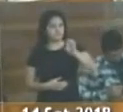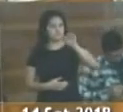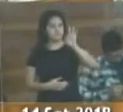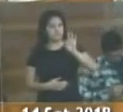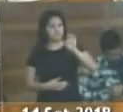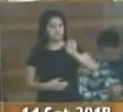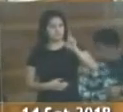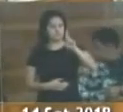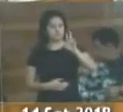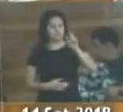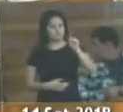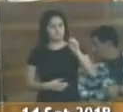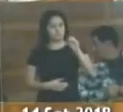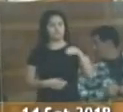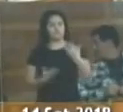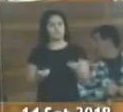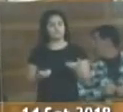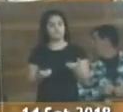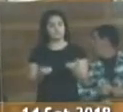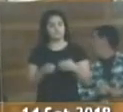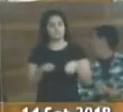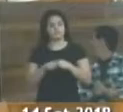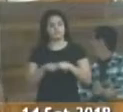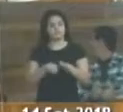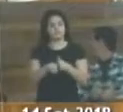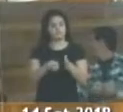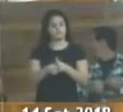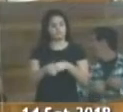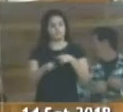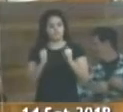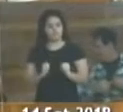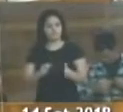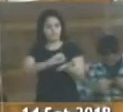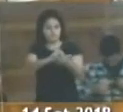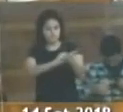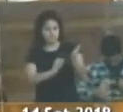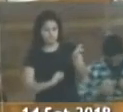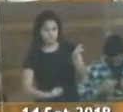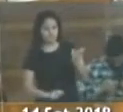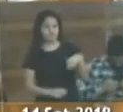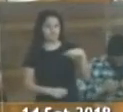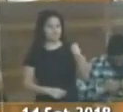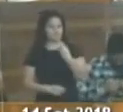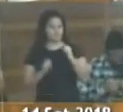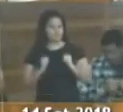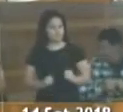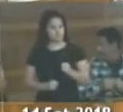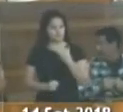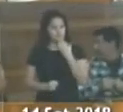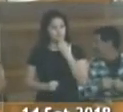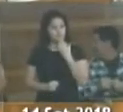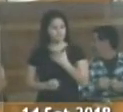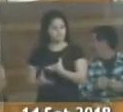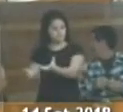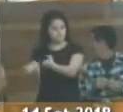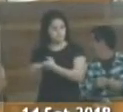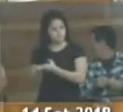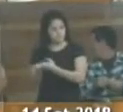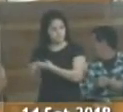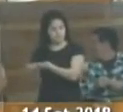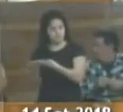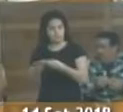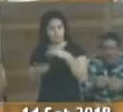que queiram fazer uso da palavra, para já fazer a inscrição, para que a gente possa chamar para